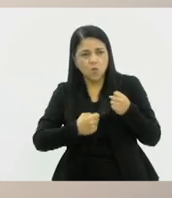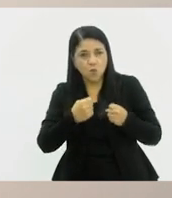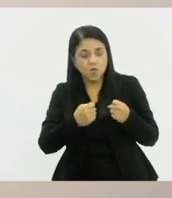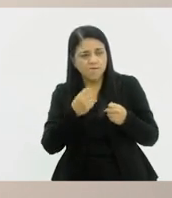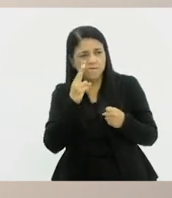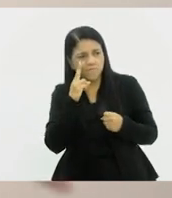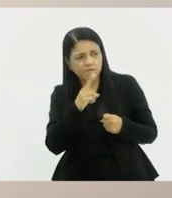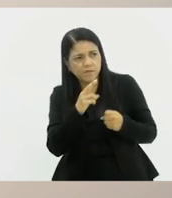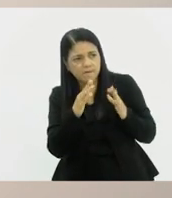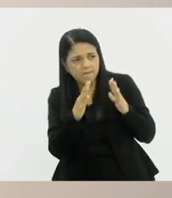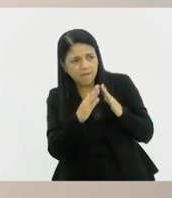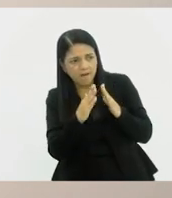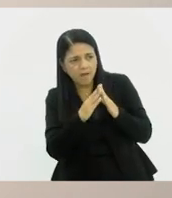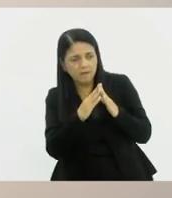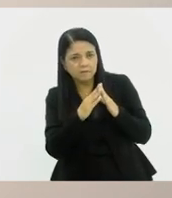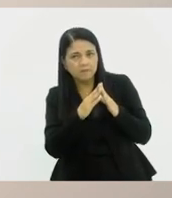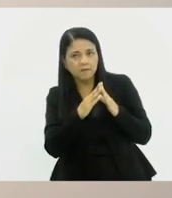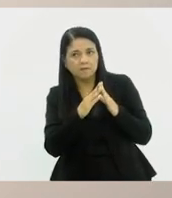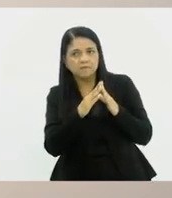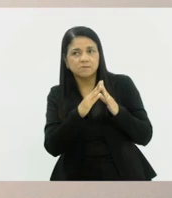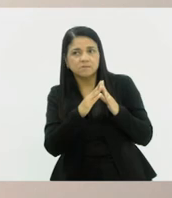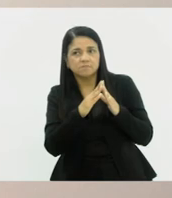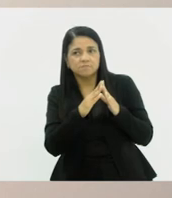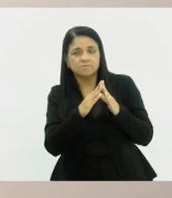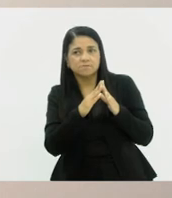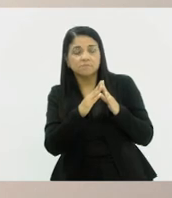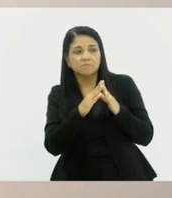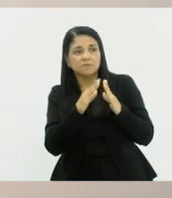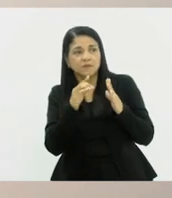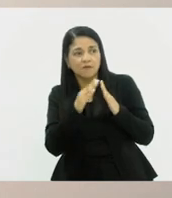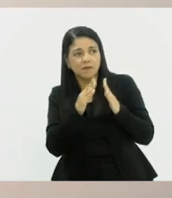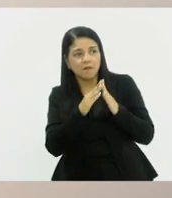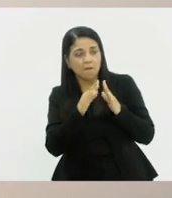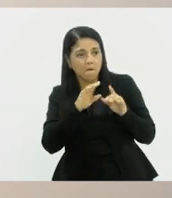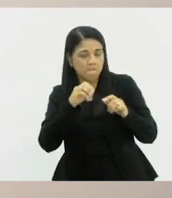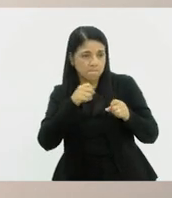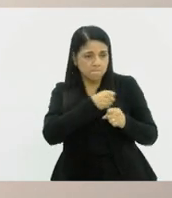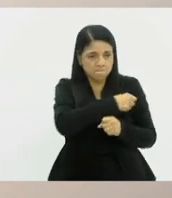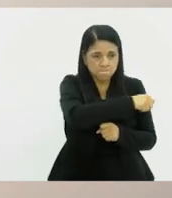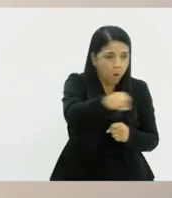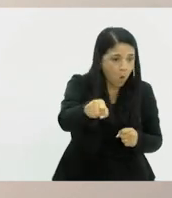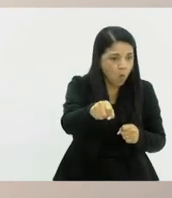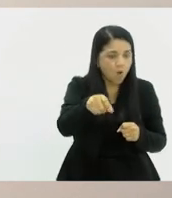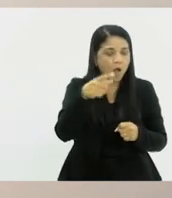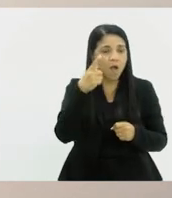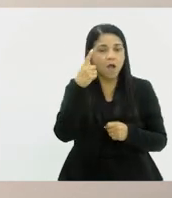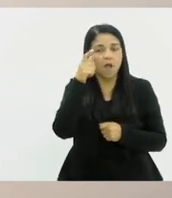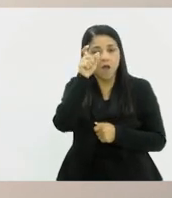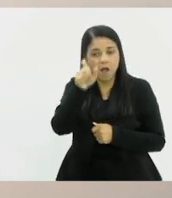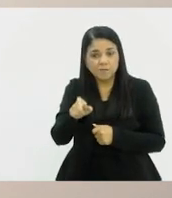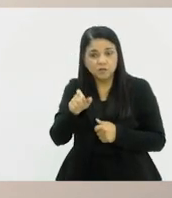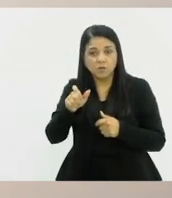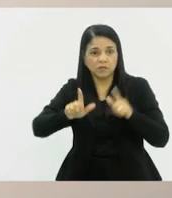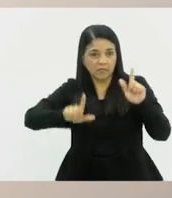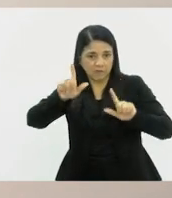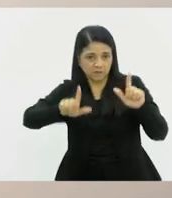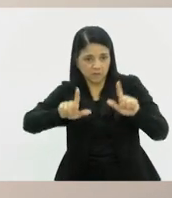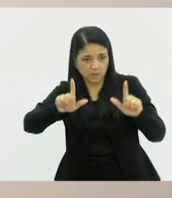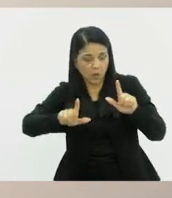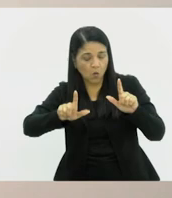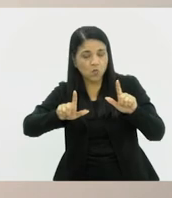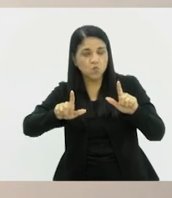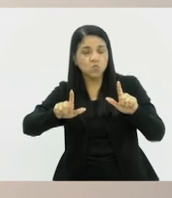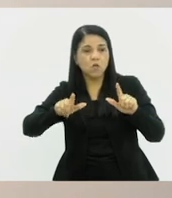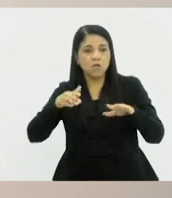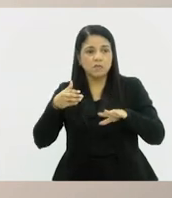uma casa derrubei a começou tava vendo vale a pena de ver de novo que era de tarde né eu lembro que eu derrubei a porta invadi